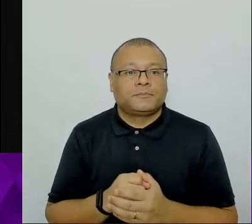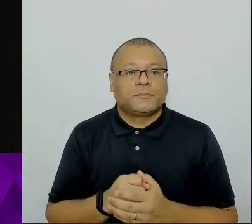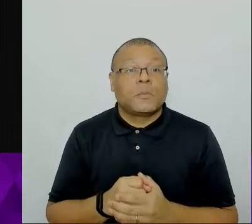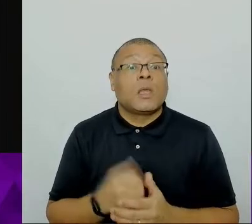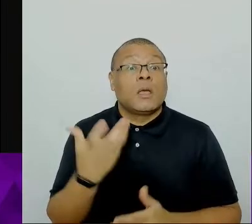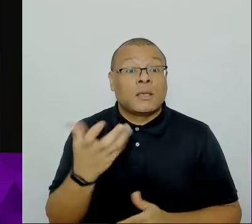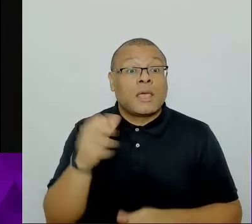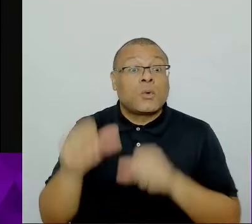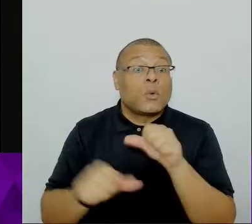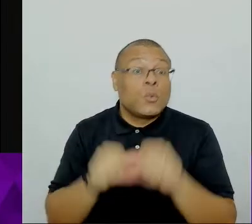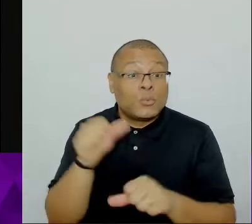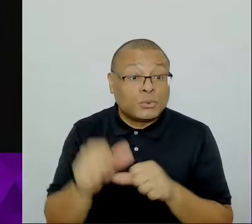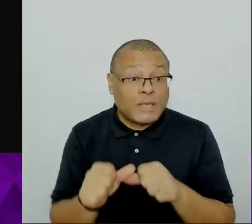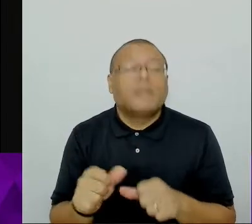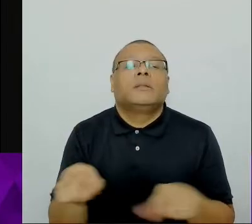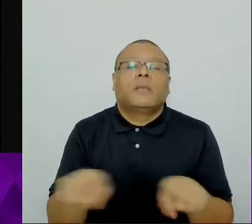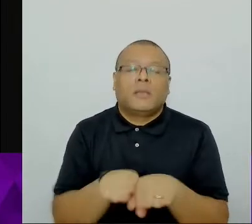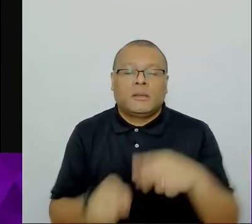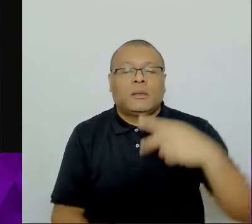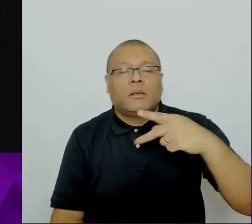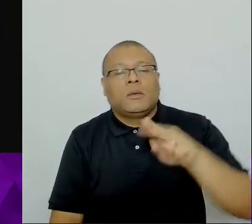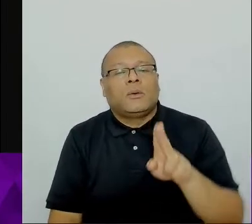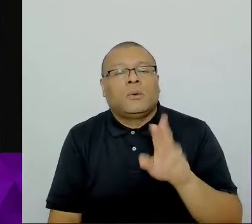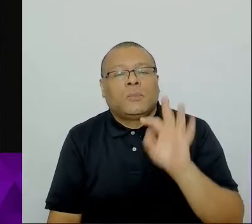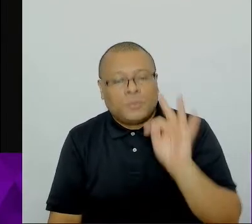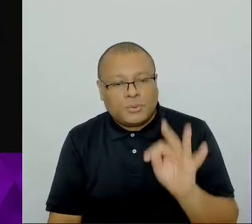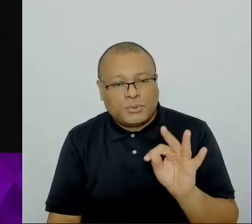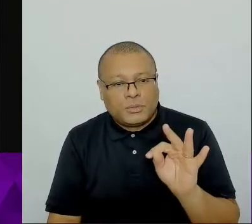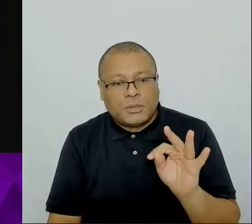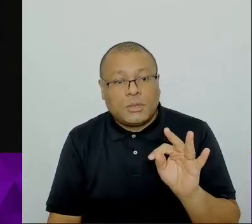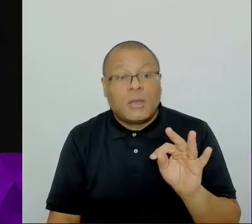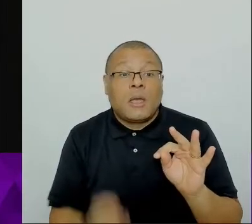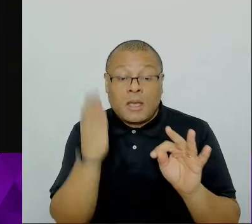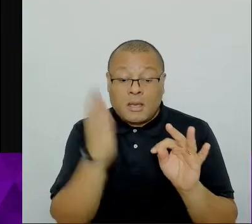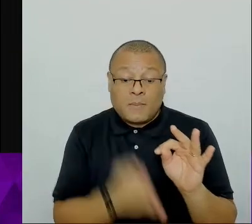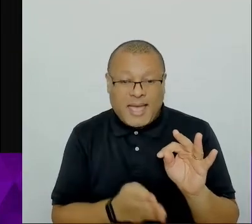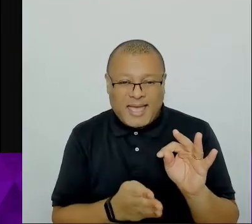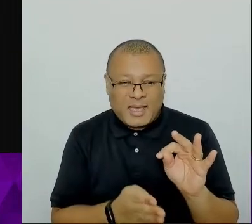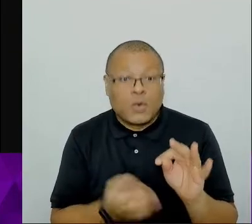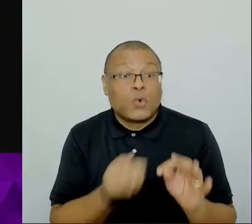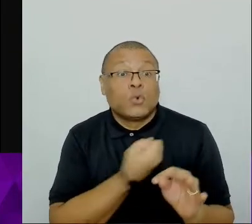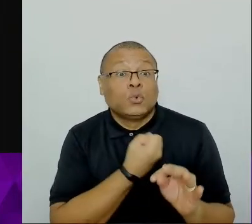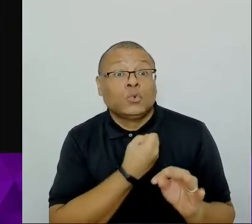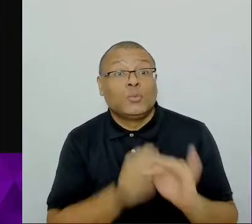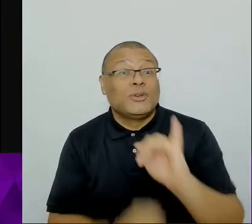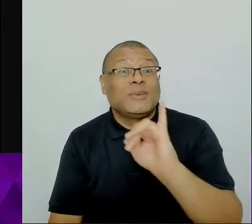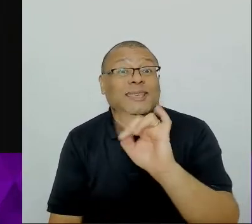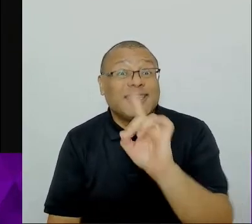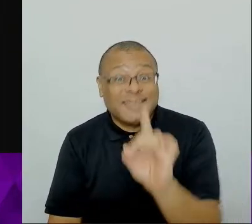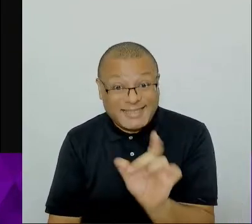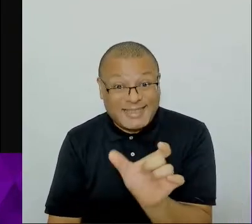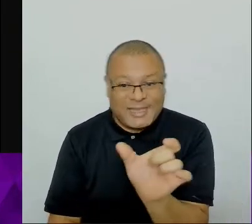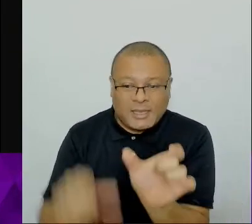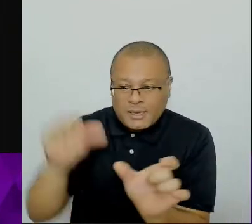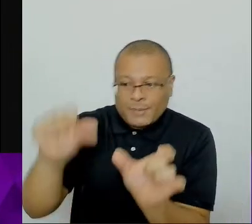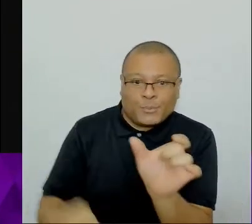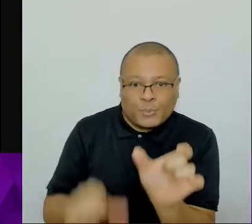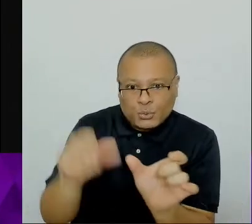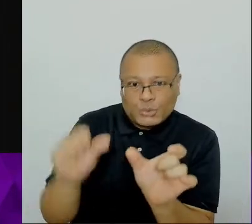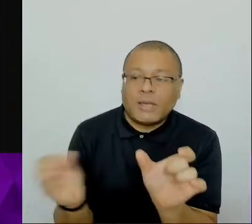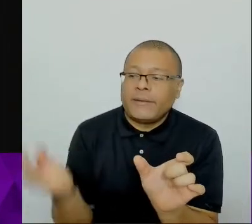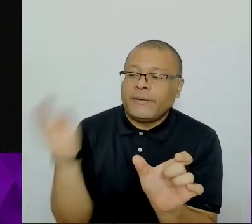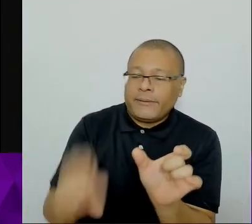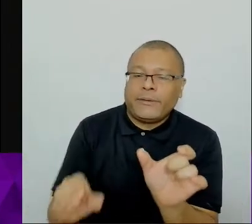quiser atualizar, eu uso o put também, o /dogs e o identificador do recurso que eu quero atualizar, passando